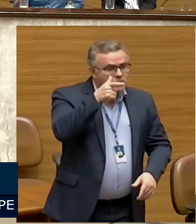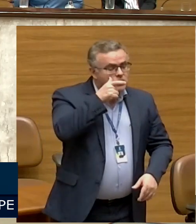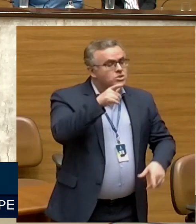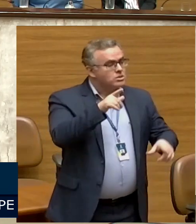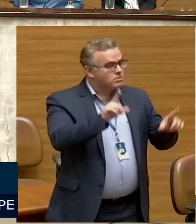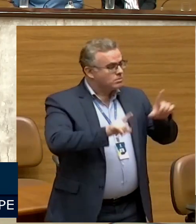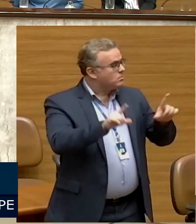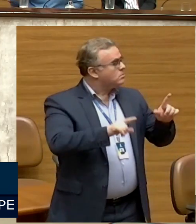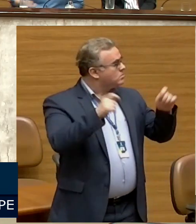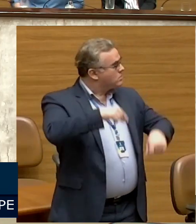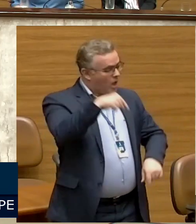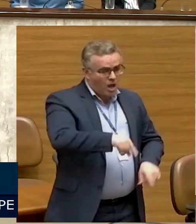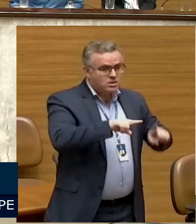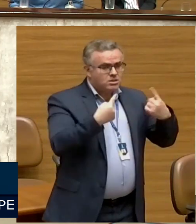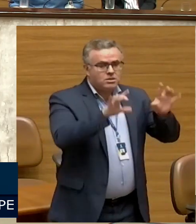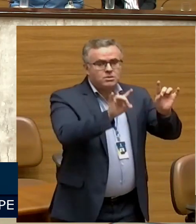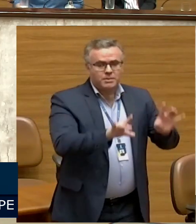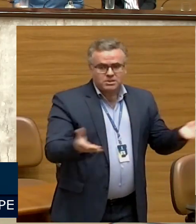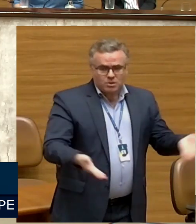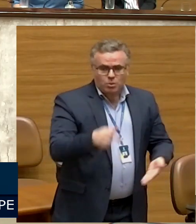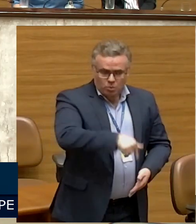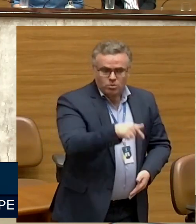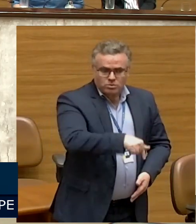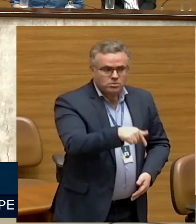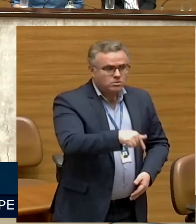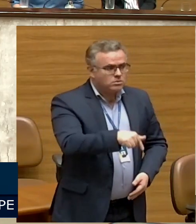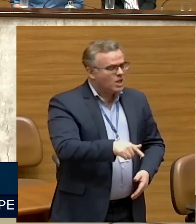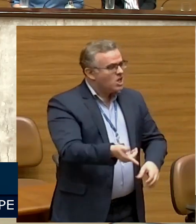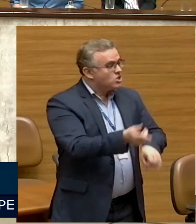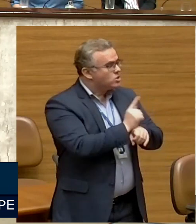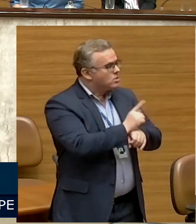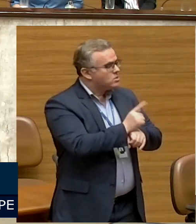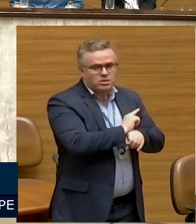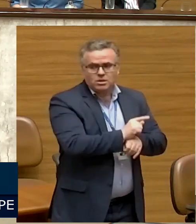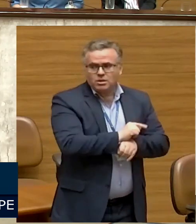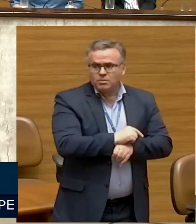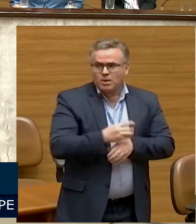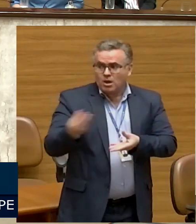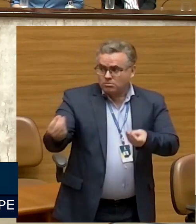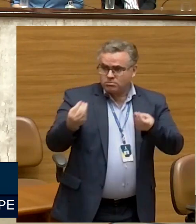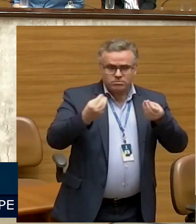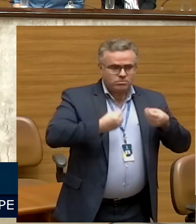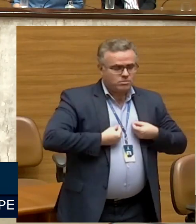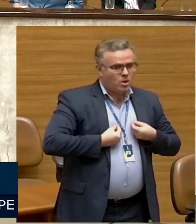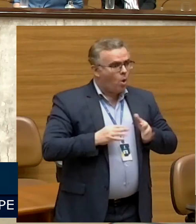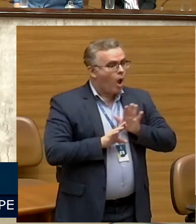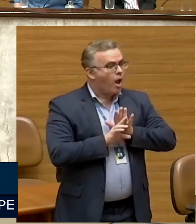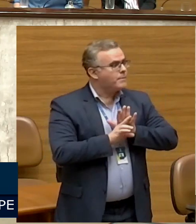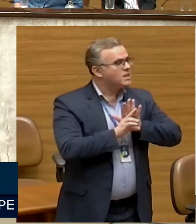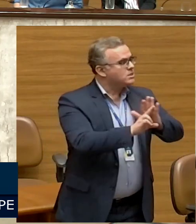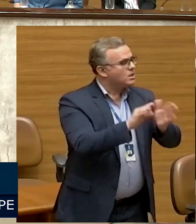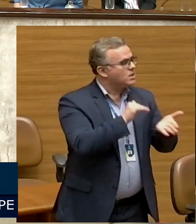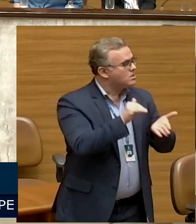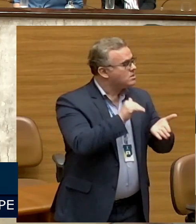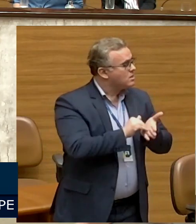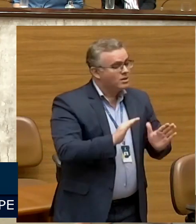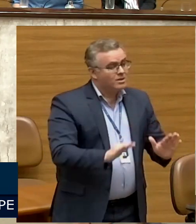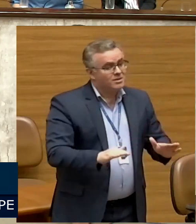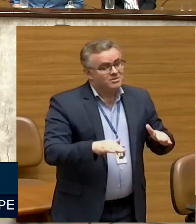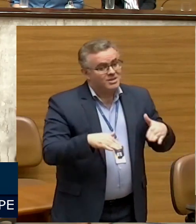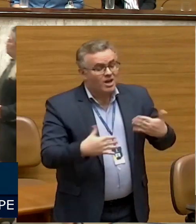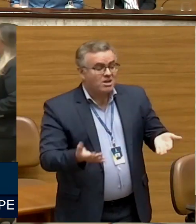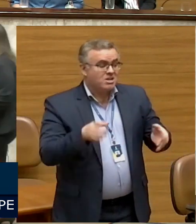uma sessão especial dessa, se gestores mandassem pelo menos um representante da secretaria, seja